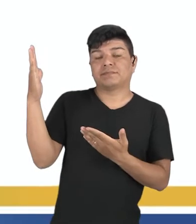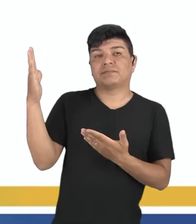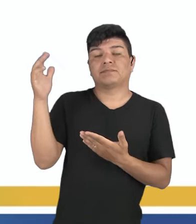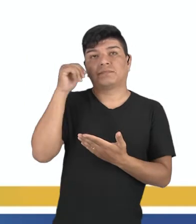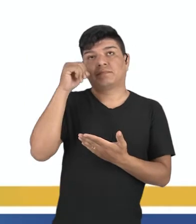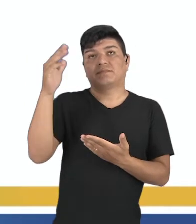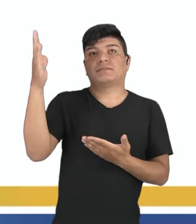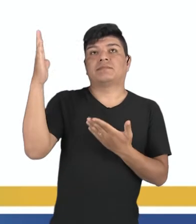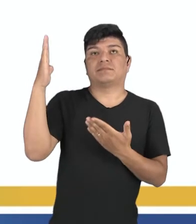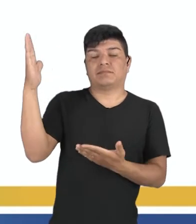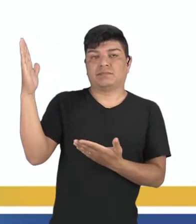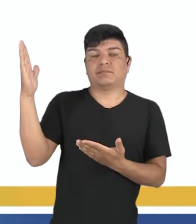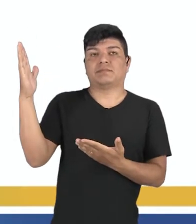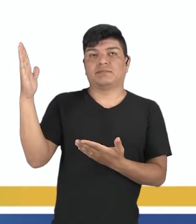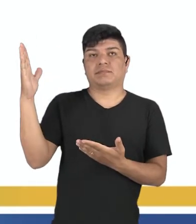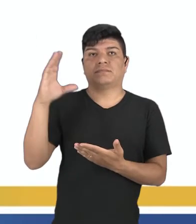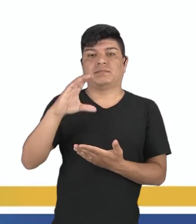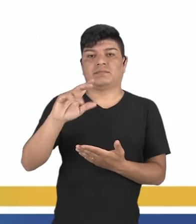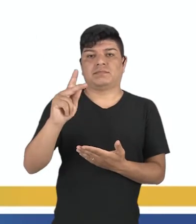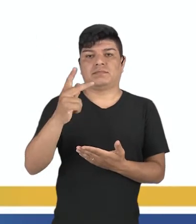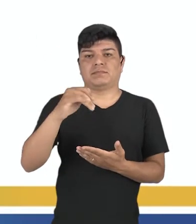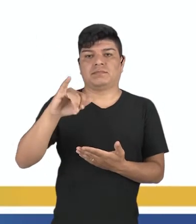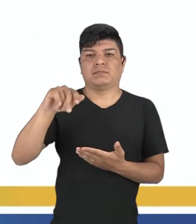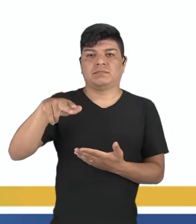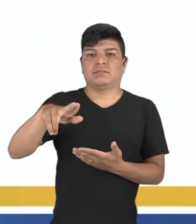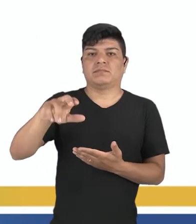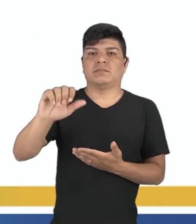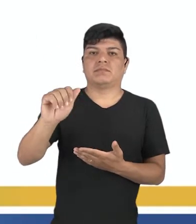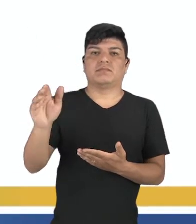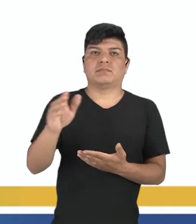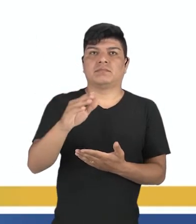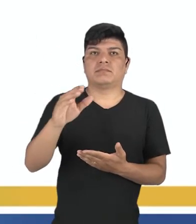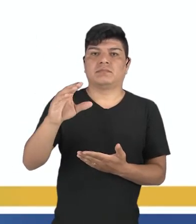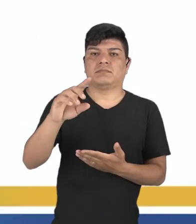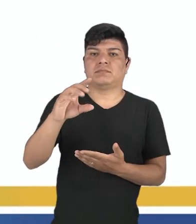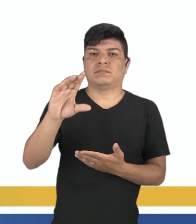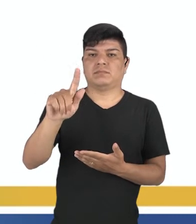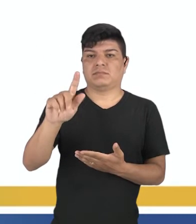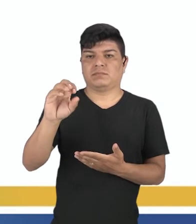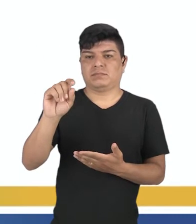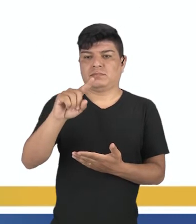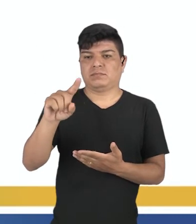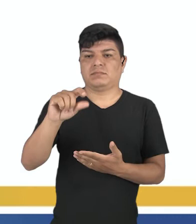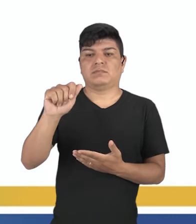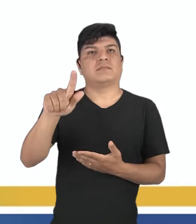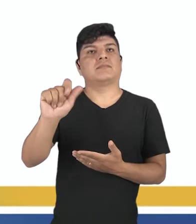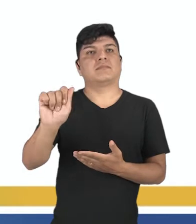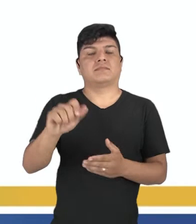nossa maestrina Chiquinha Gonzaga ao lado do seu inseparável piano.